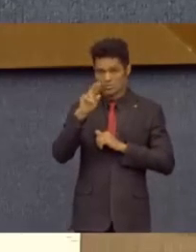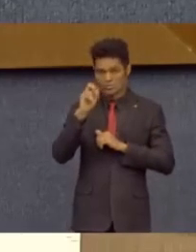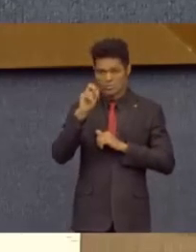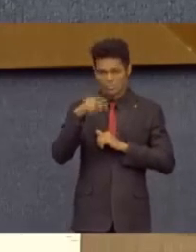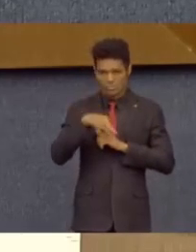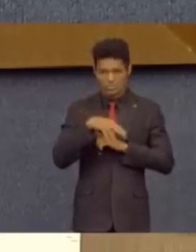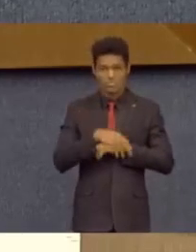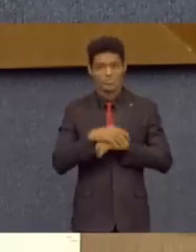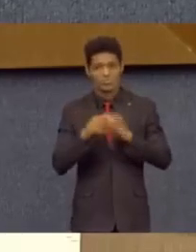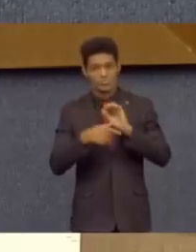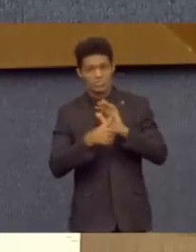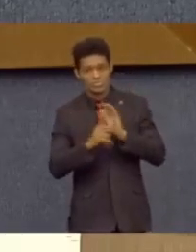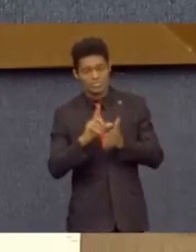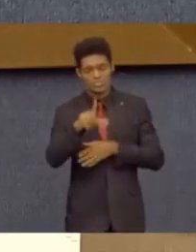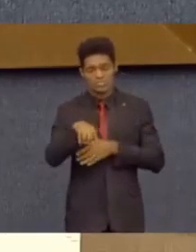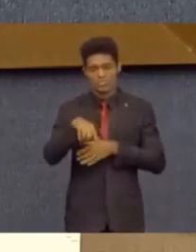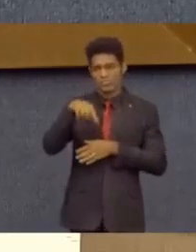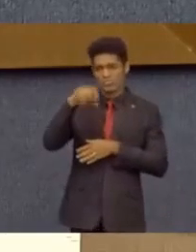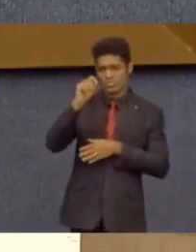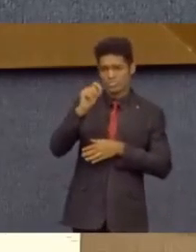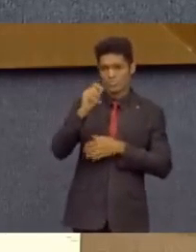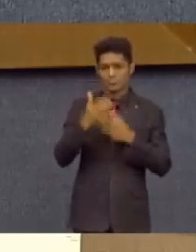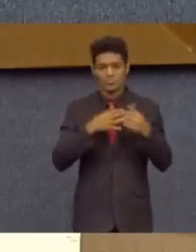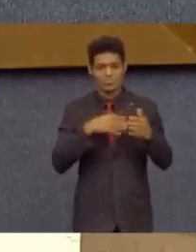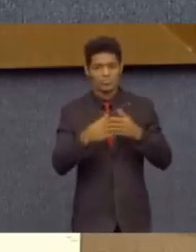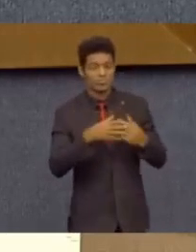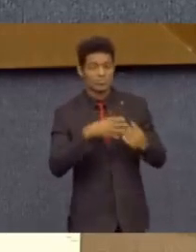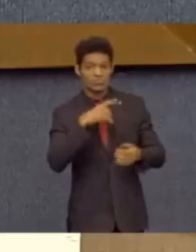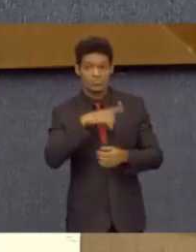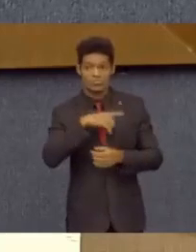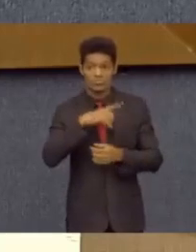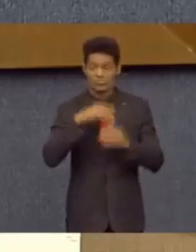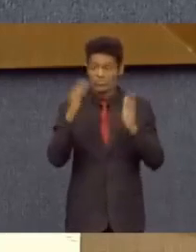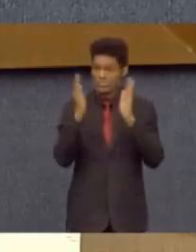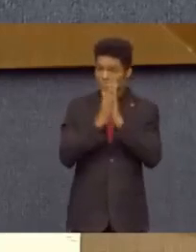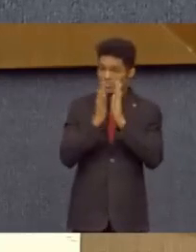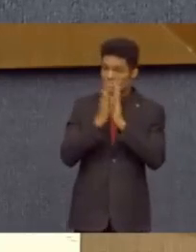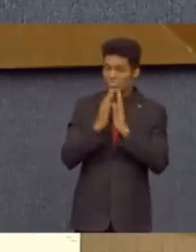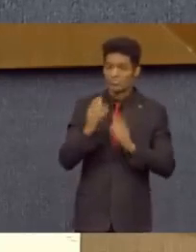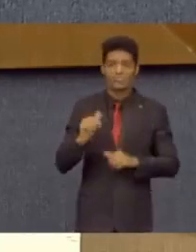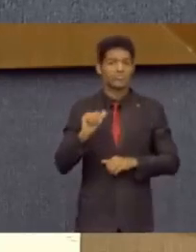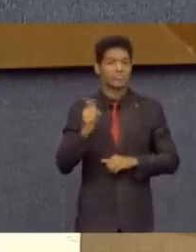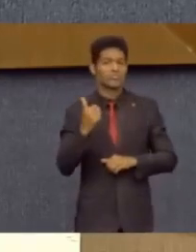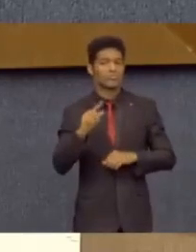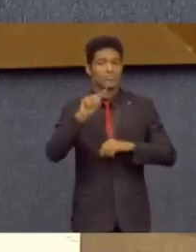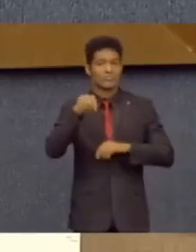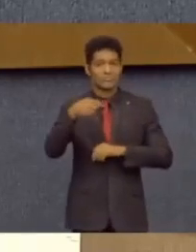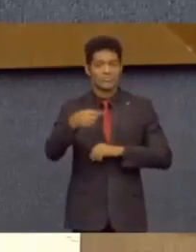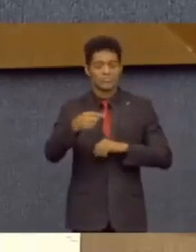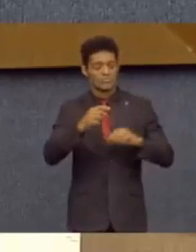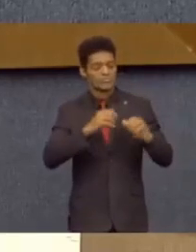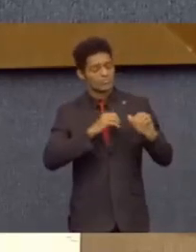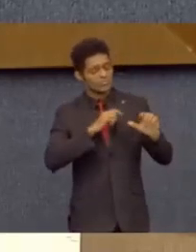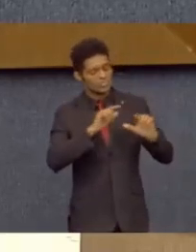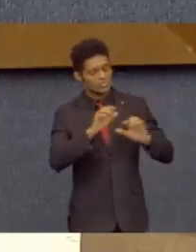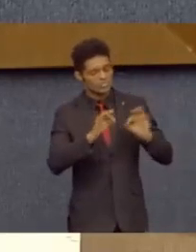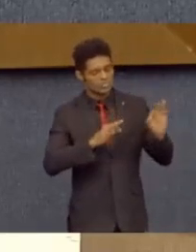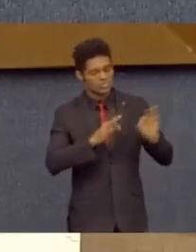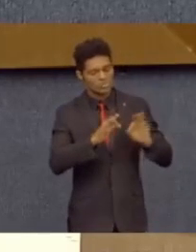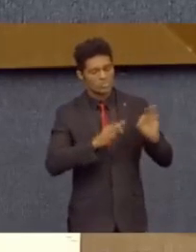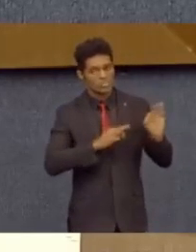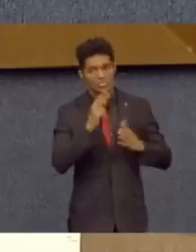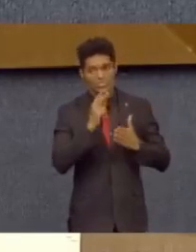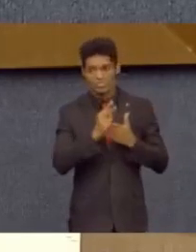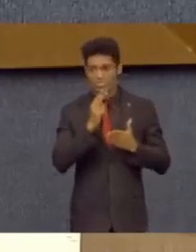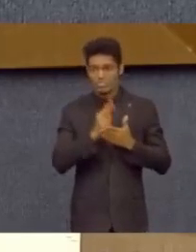optou por orar primeiro. Depois elaborou, colocou a mão no arado e não olhou para trás. Tendo